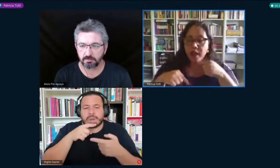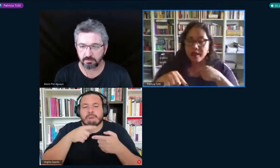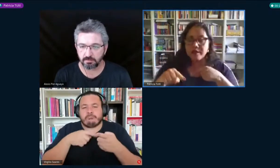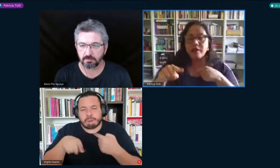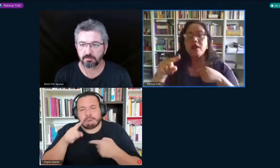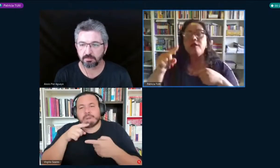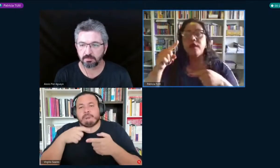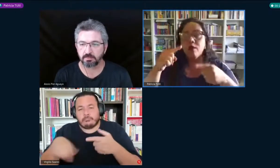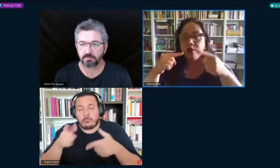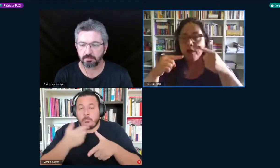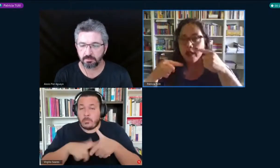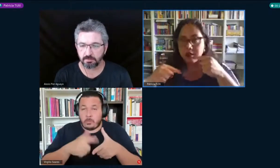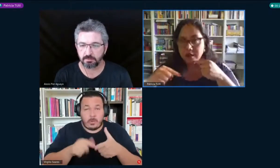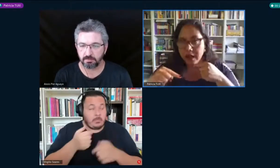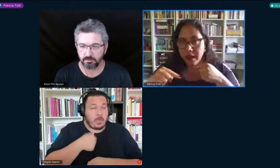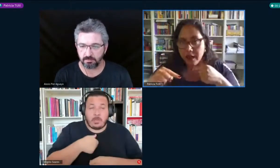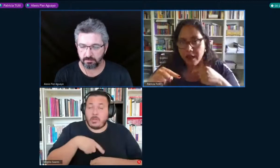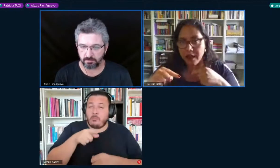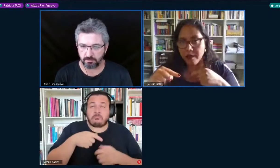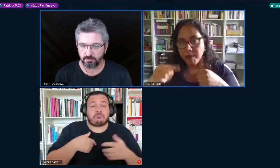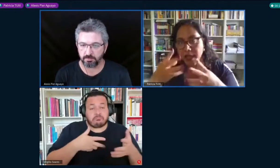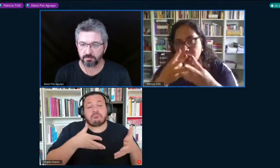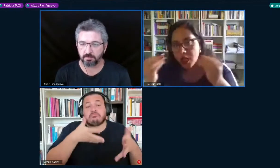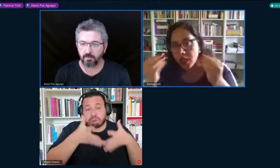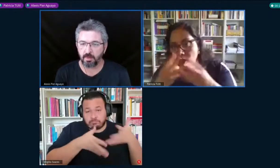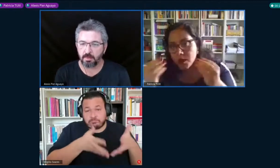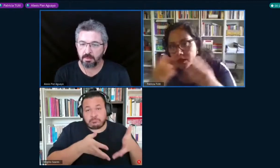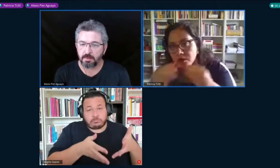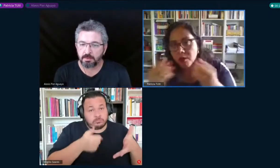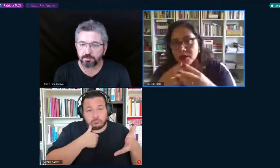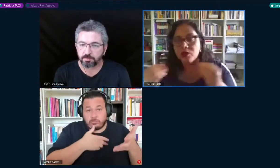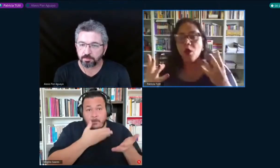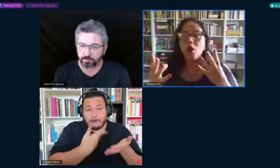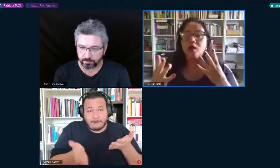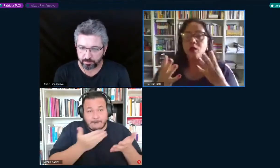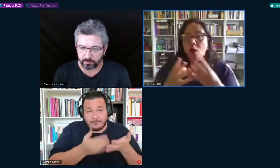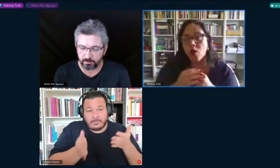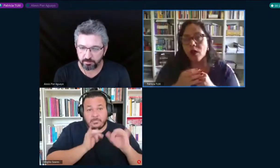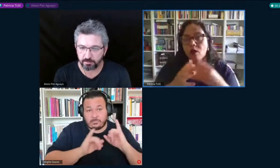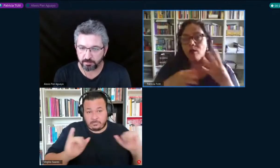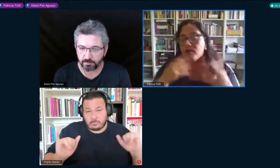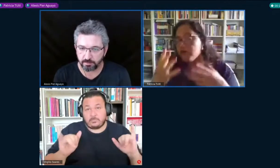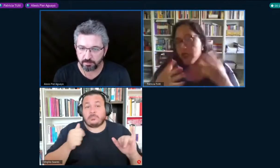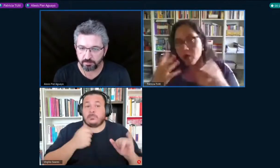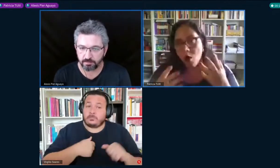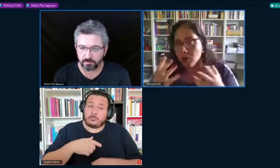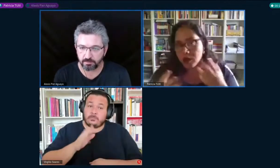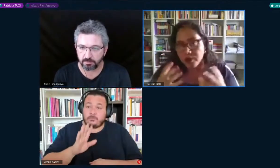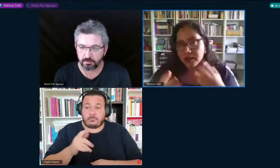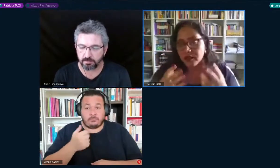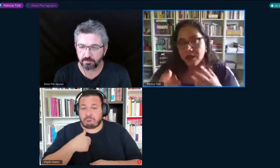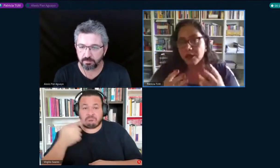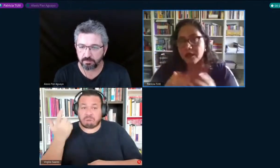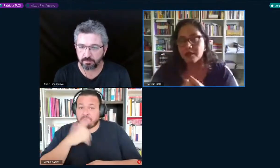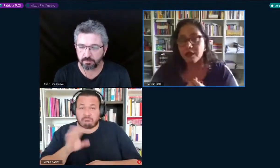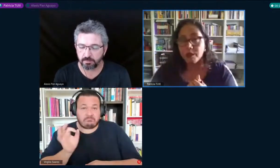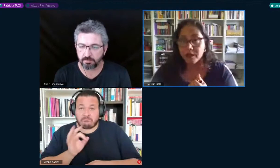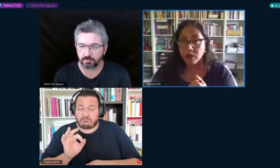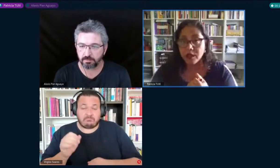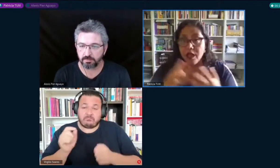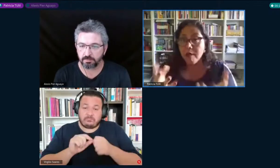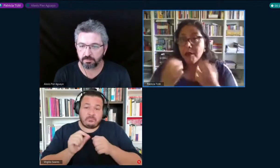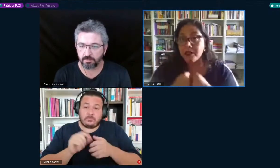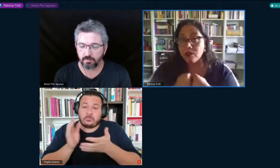Eu fiz, não fiz, perdi algumas informações, ou não dei conta de fazer